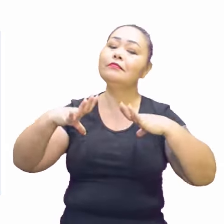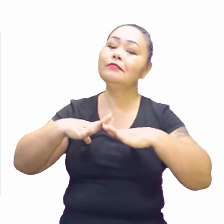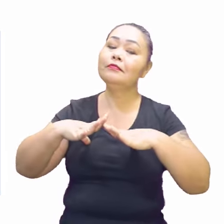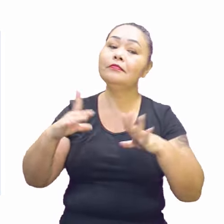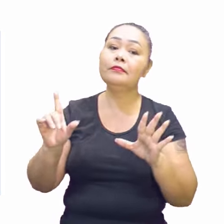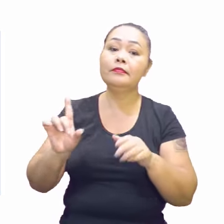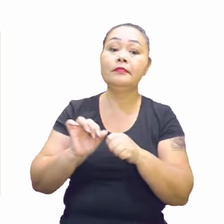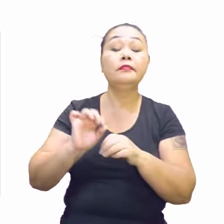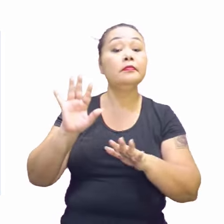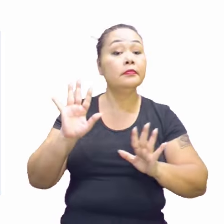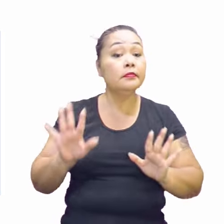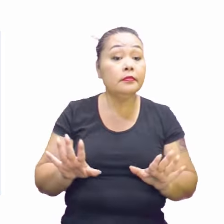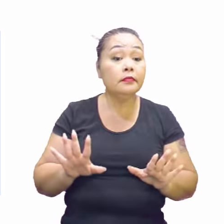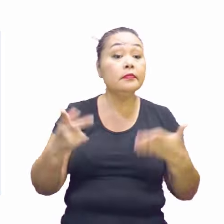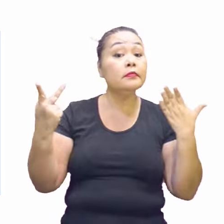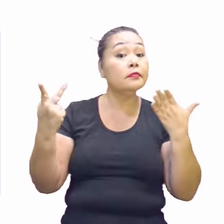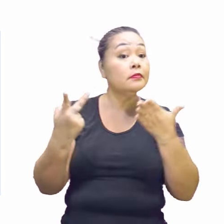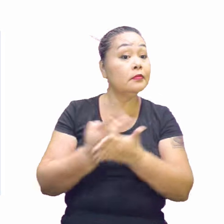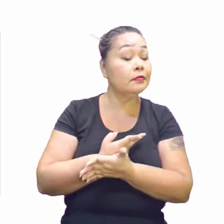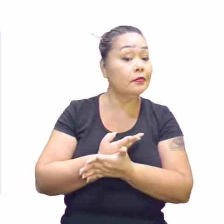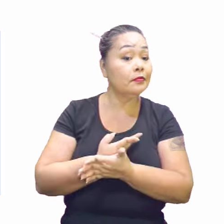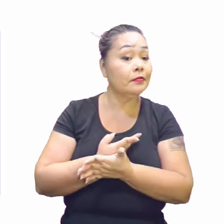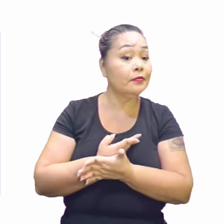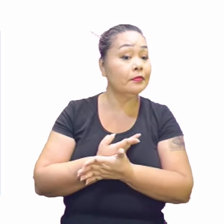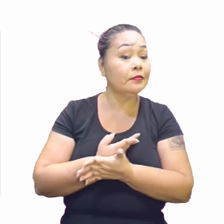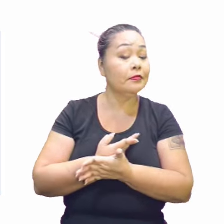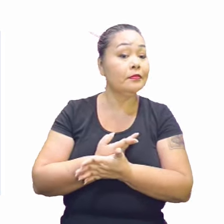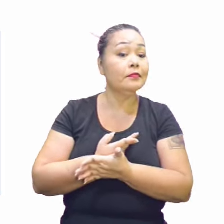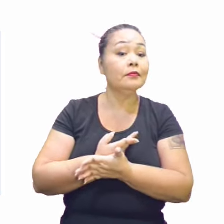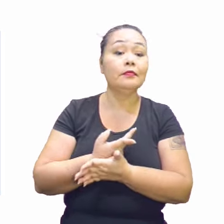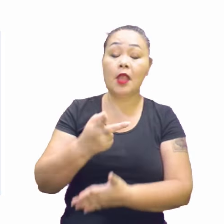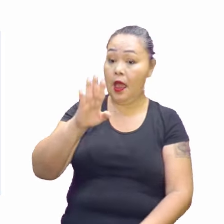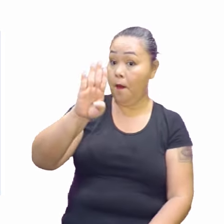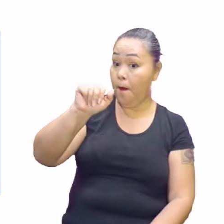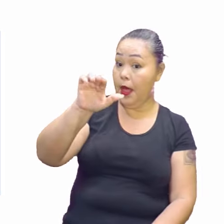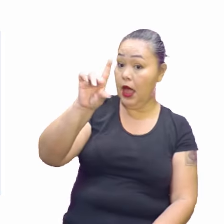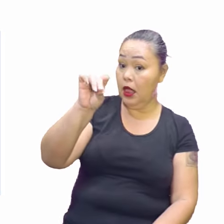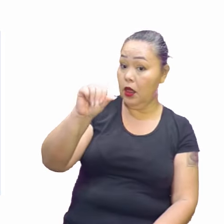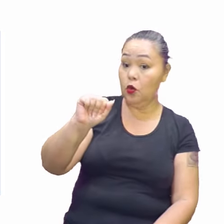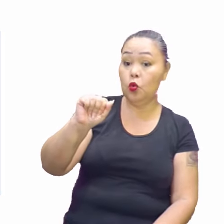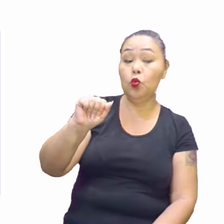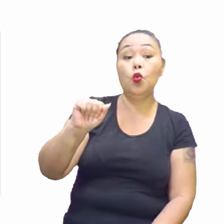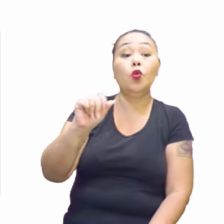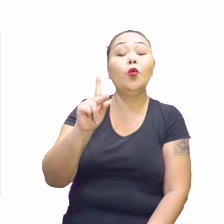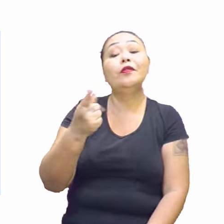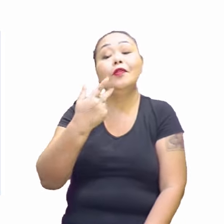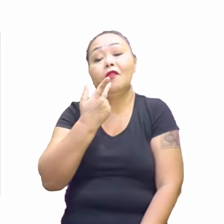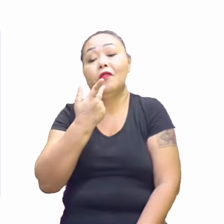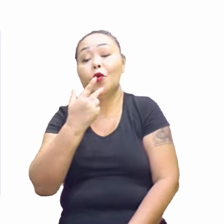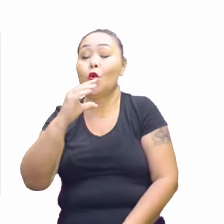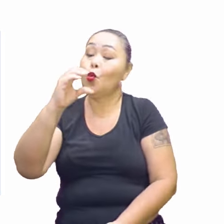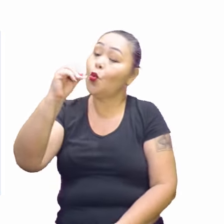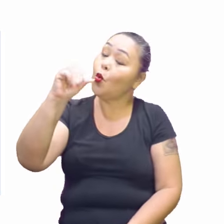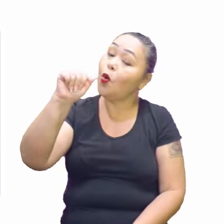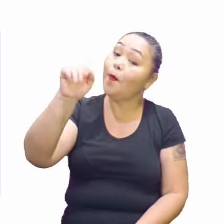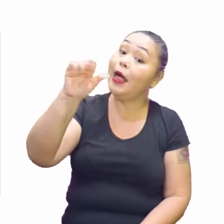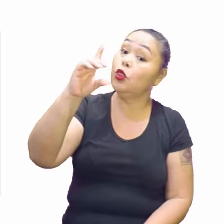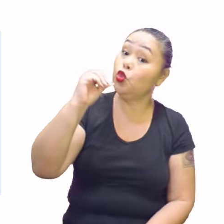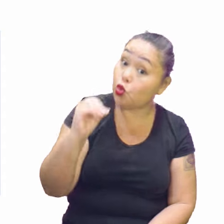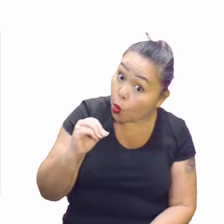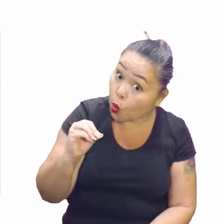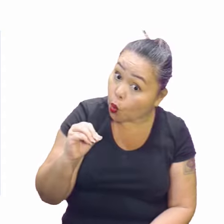cidade. Muitas vezes, o que acontece? Nós ouvimos assim, os bandos perturbaram